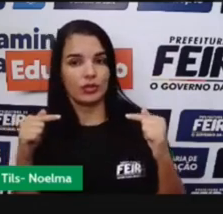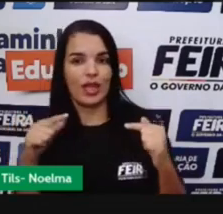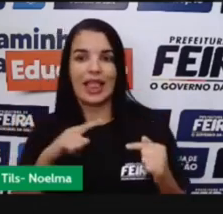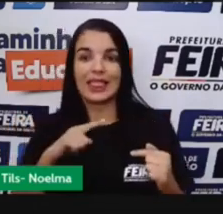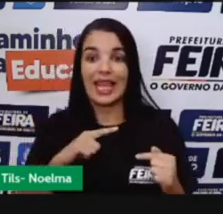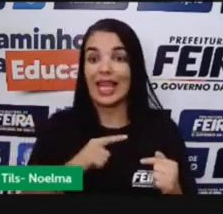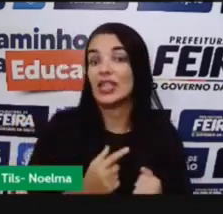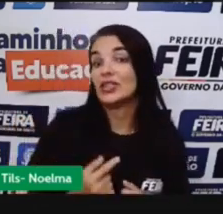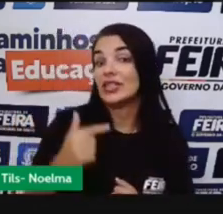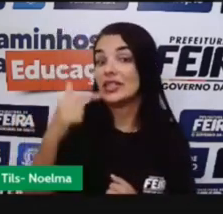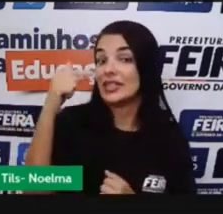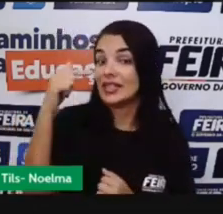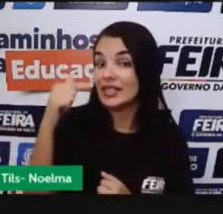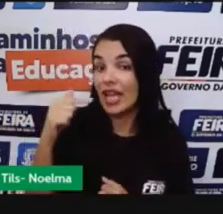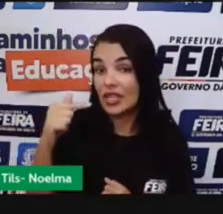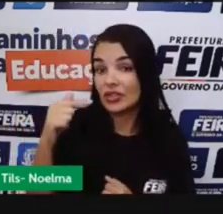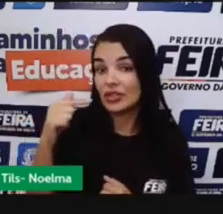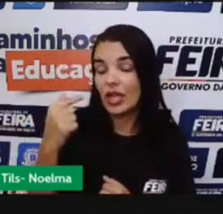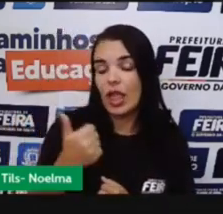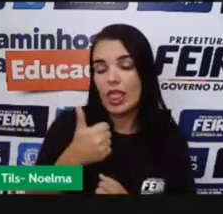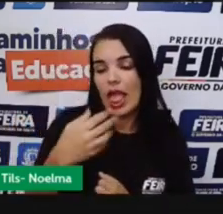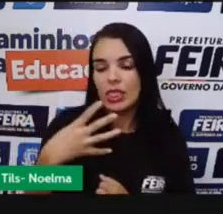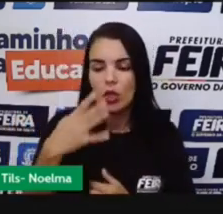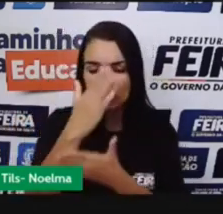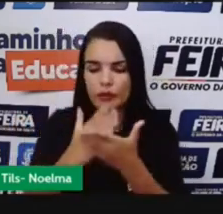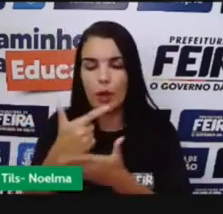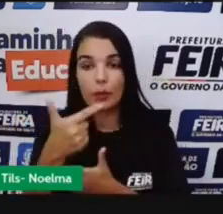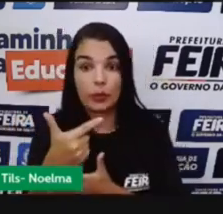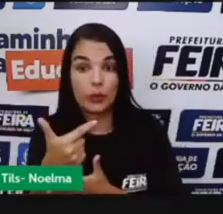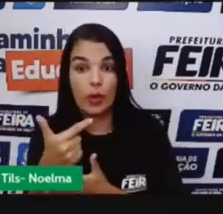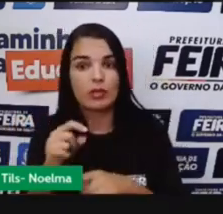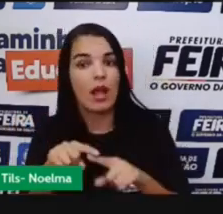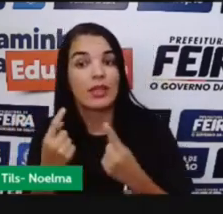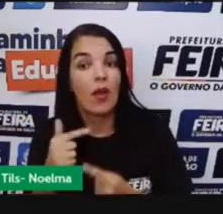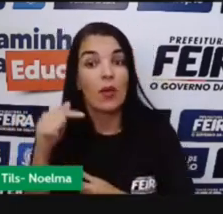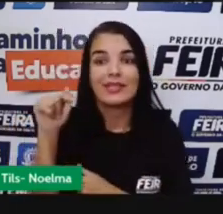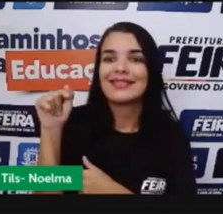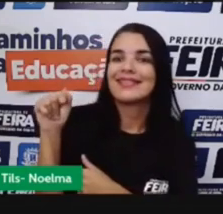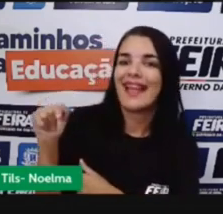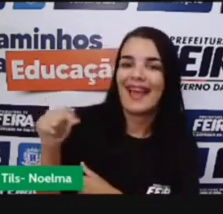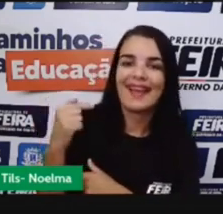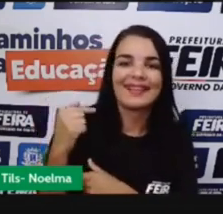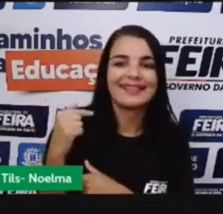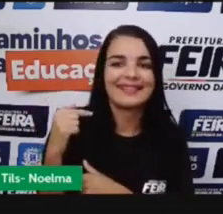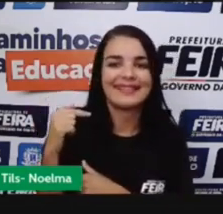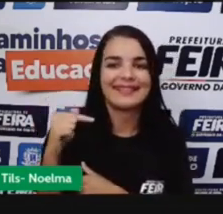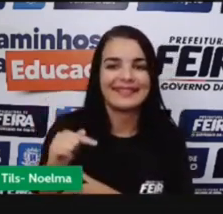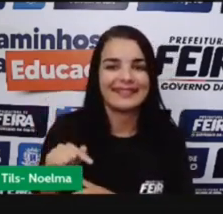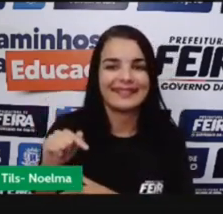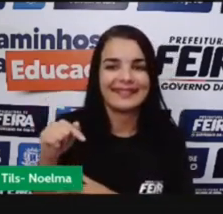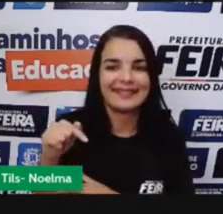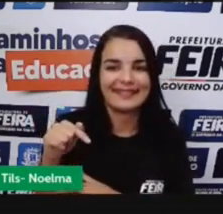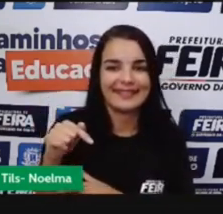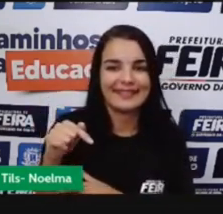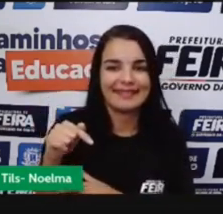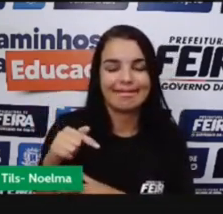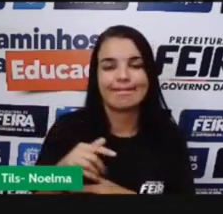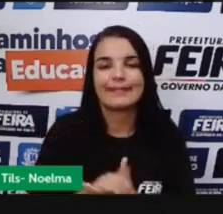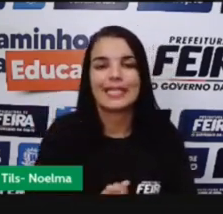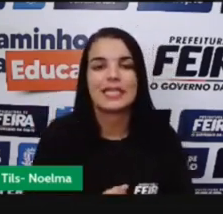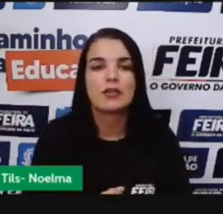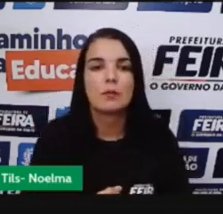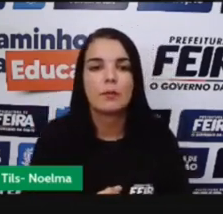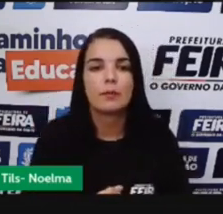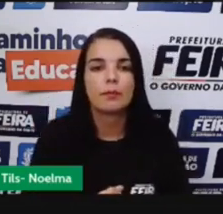divisão 14 dividido por 2 é 7. Só que a prova vai explicar para vocês que já estão maiorzinhos,